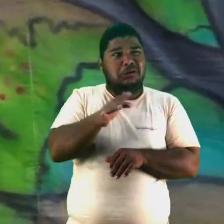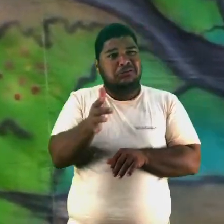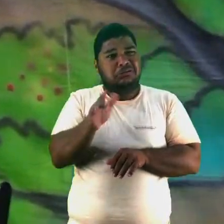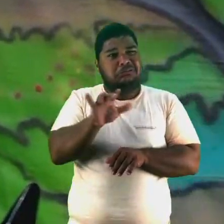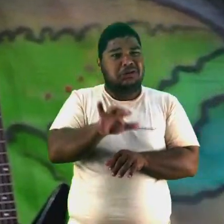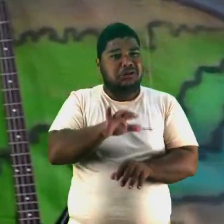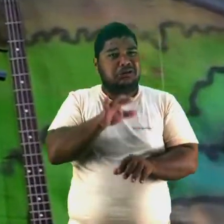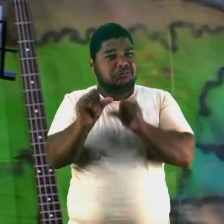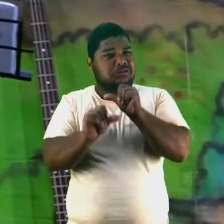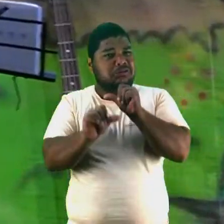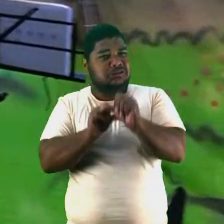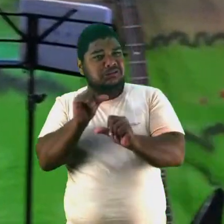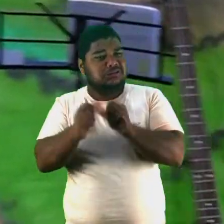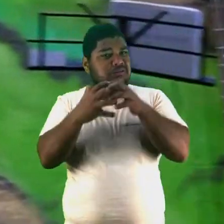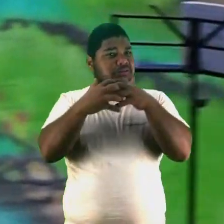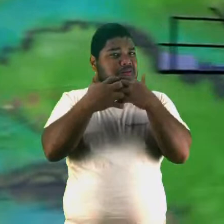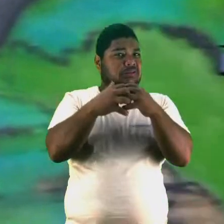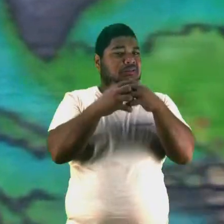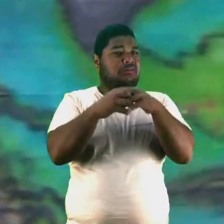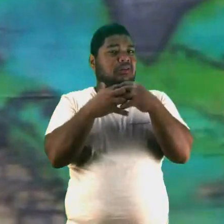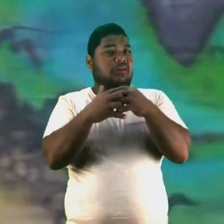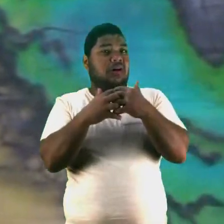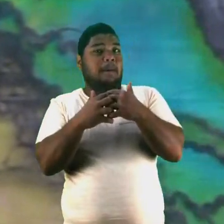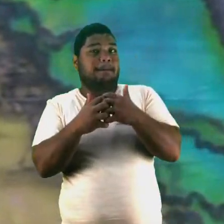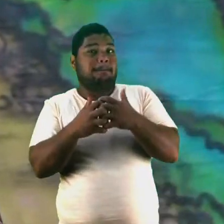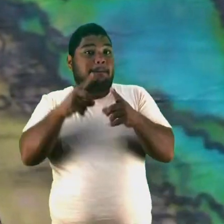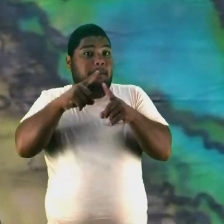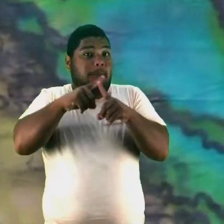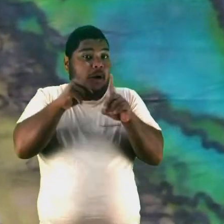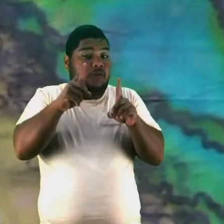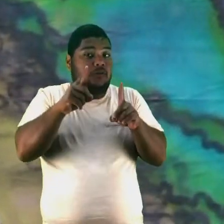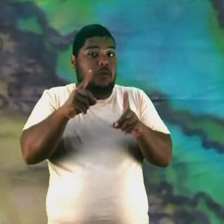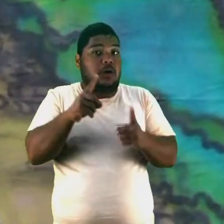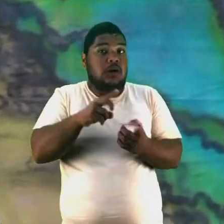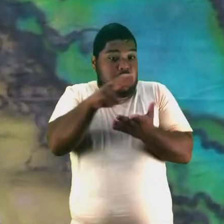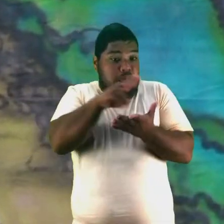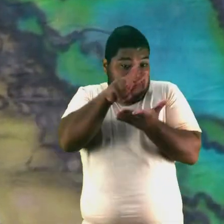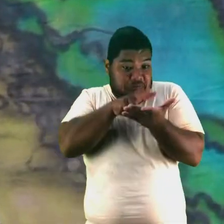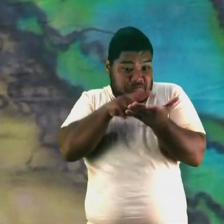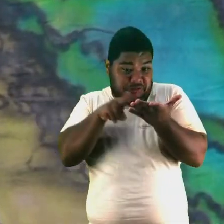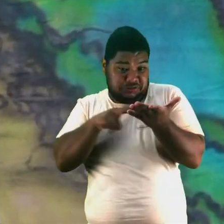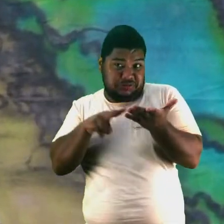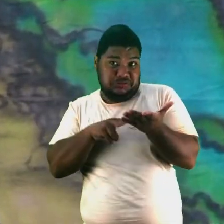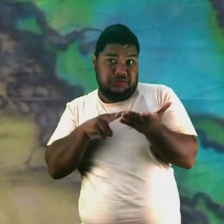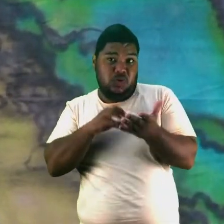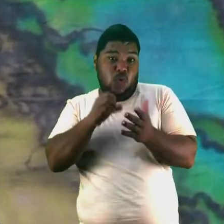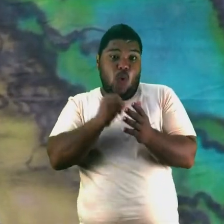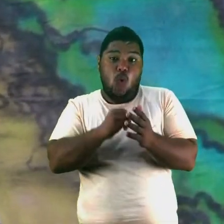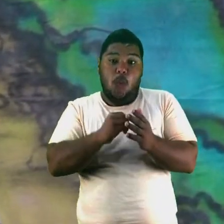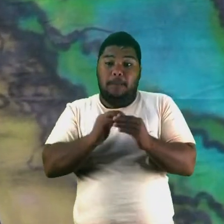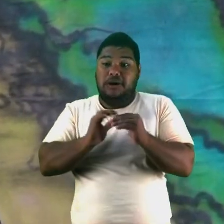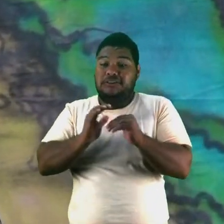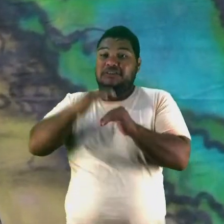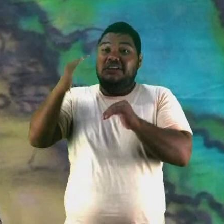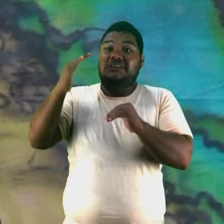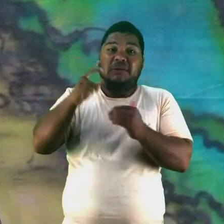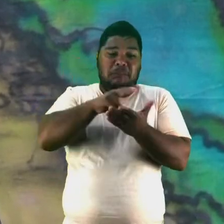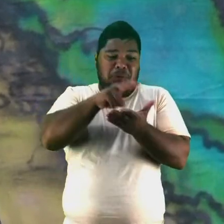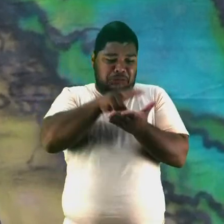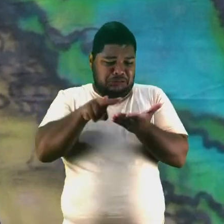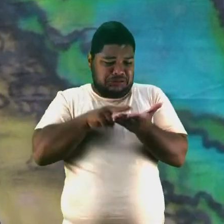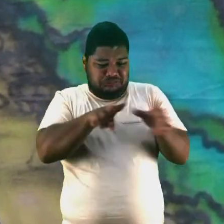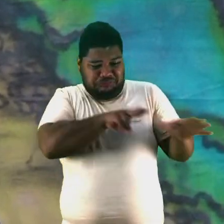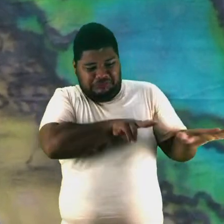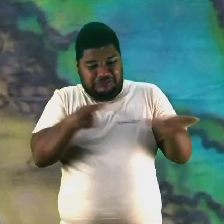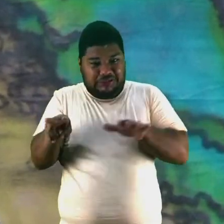indivíduos. Mas quando chegaram nas pessoas que liam 4 ou mais vezes por